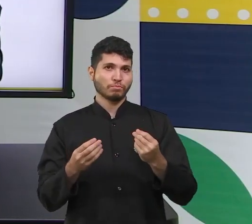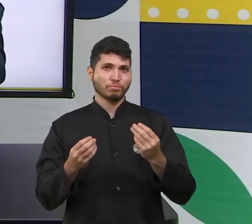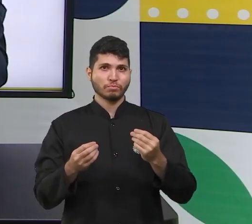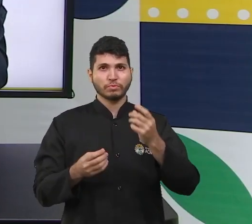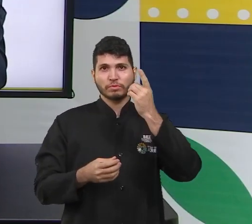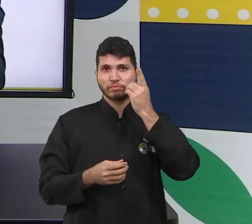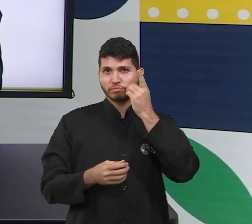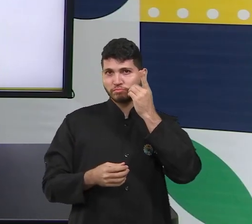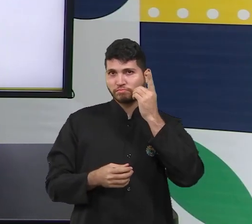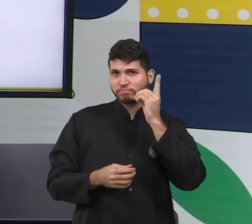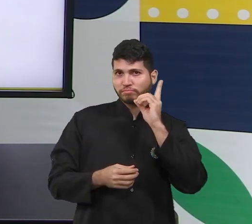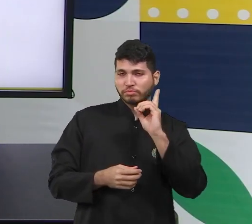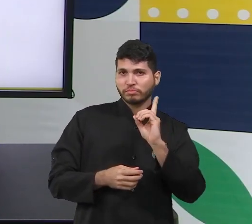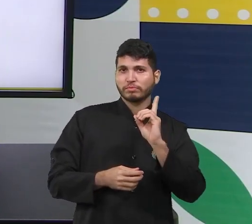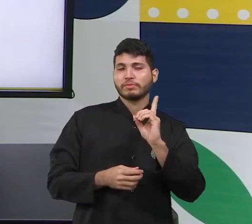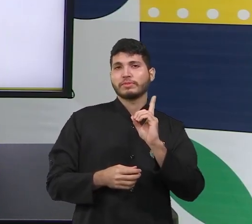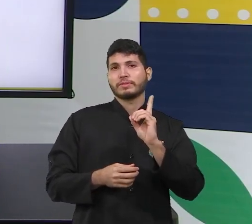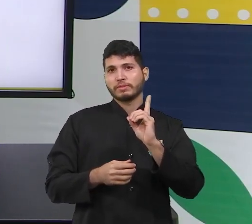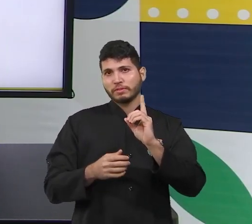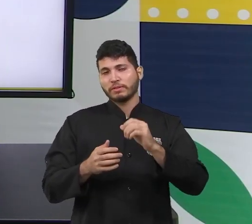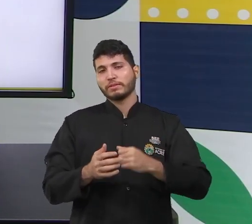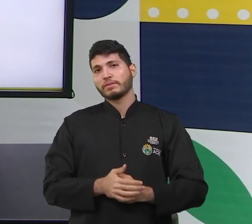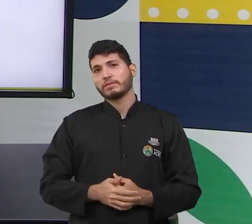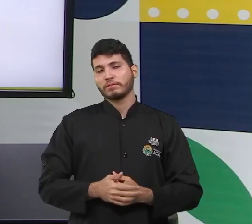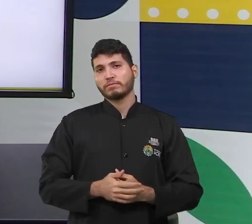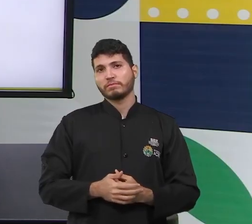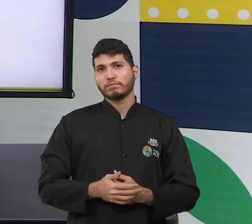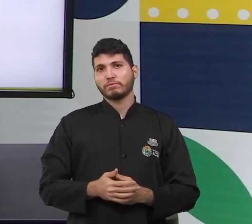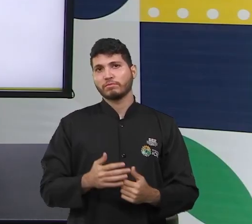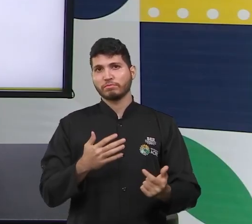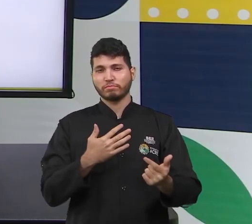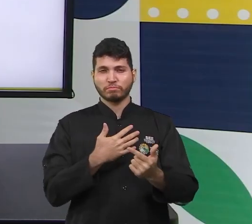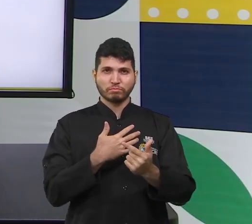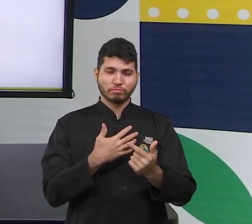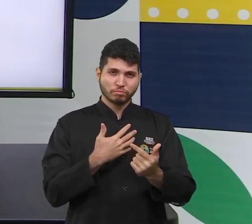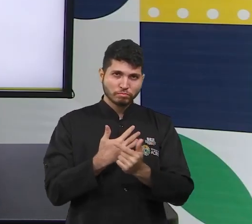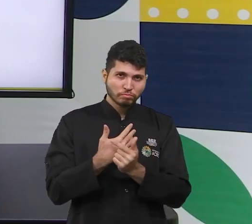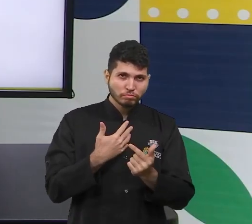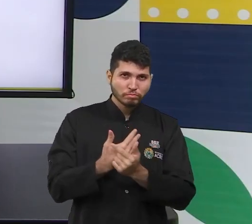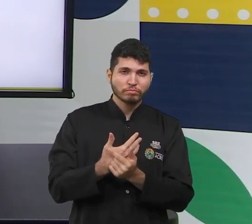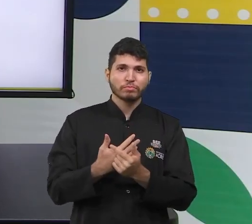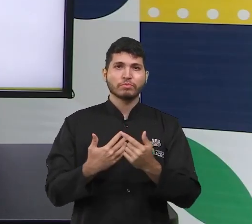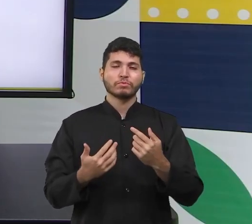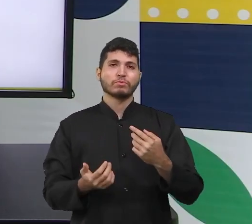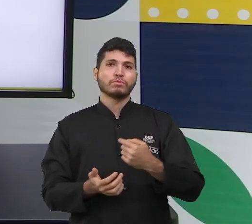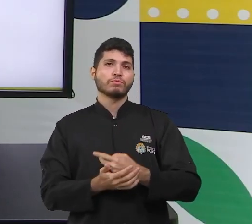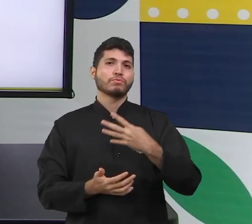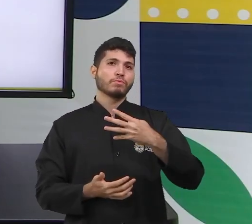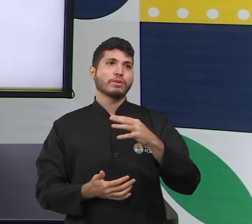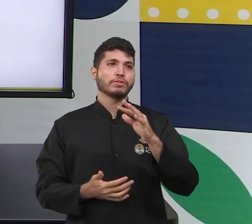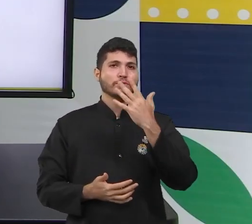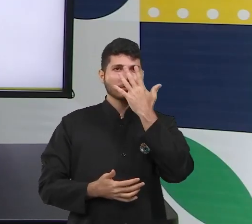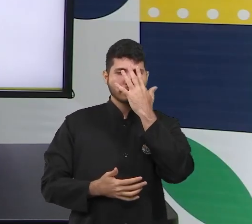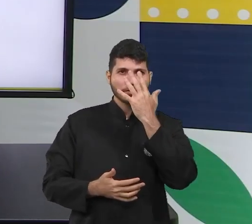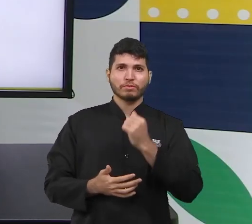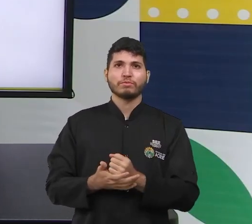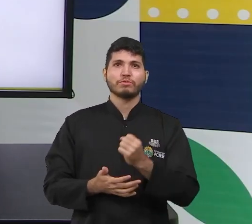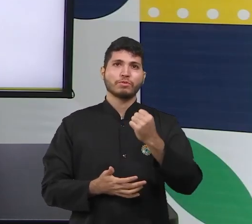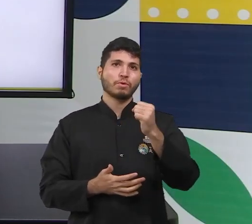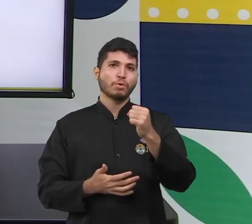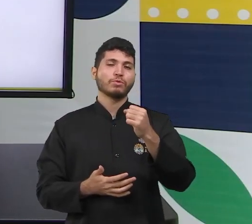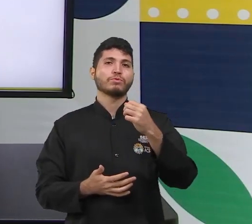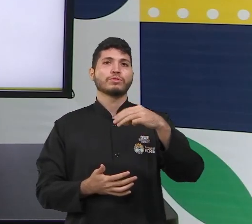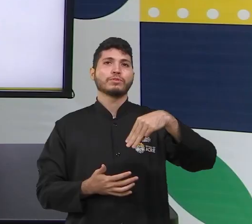quanto ao papel da mulher na sociedade. O sufrágio feminino, 24 de fevereiro. Nós temos o dia 8 de março,